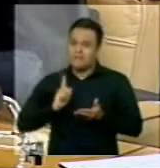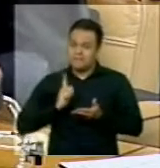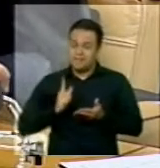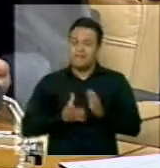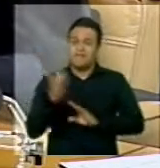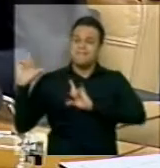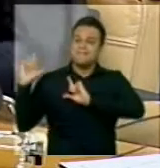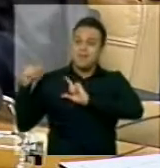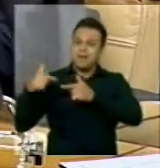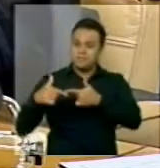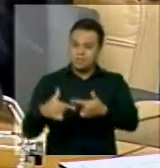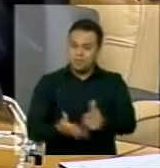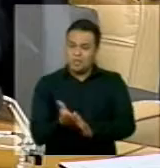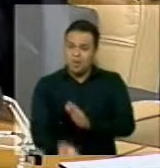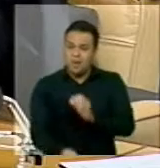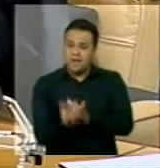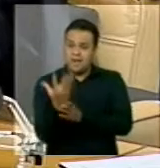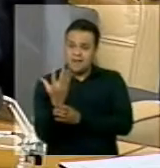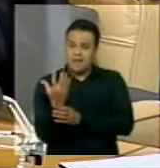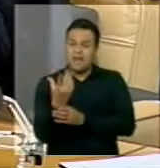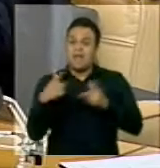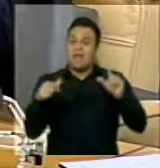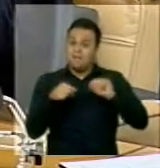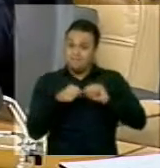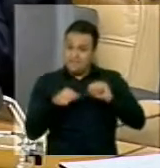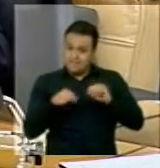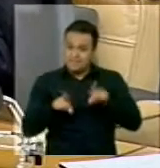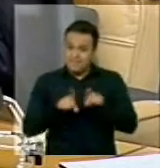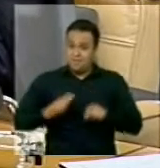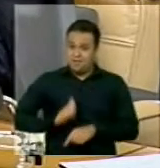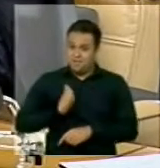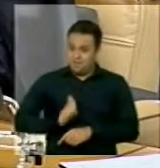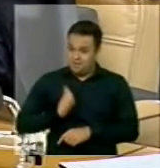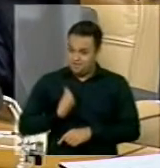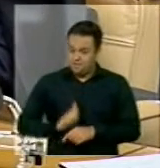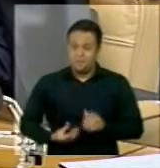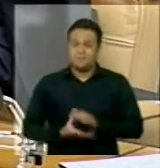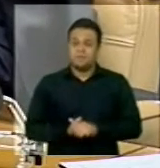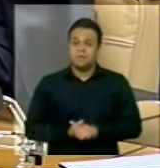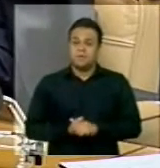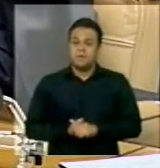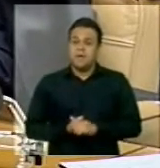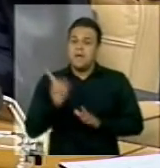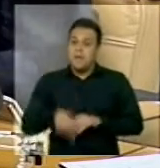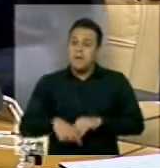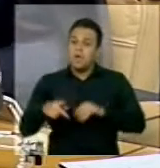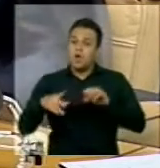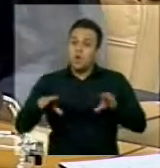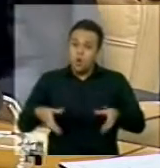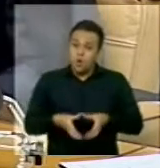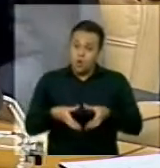com modos tradicionais de criar, fazer e viver, e pelos remanescentes quilombolas. É o que